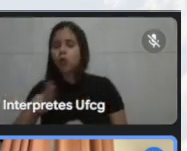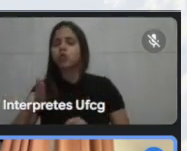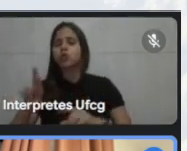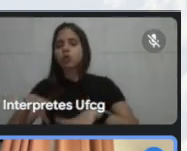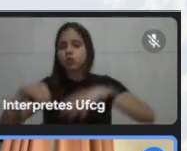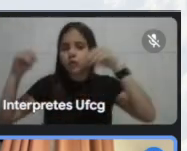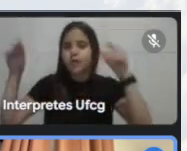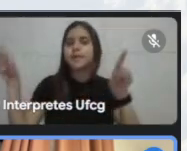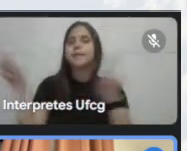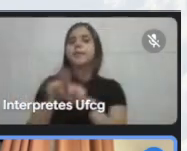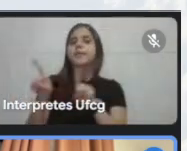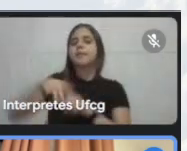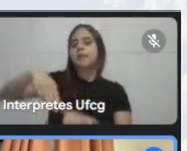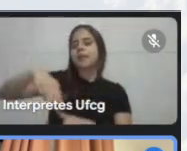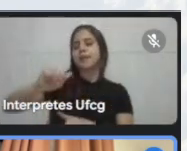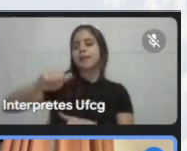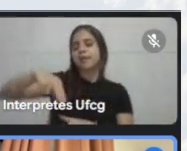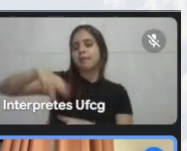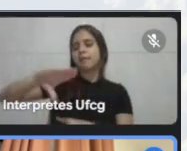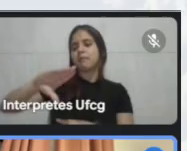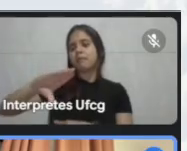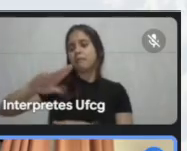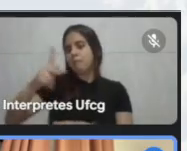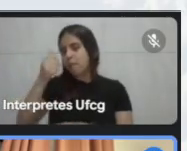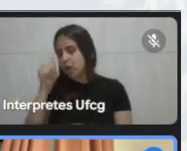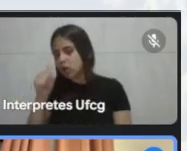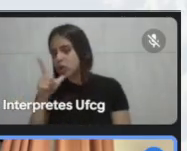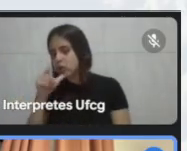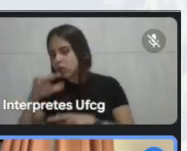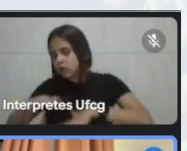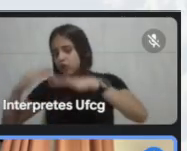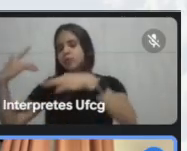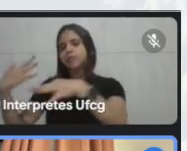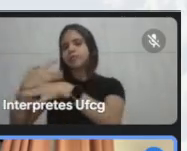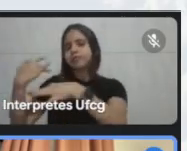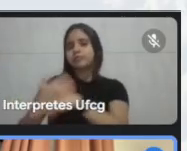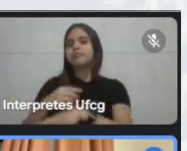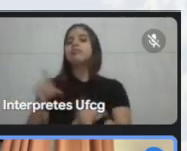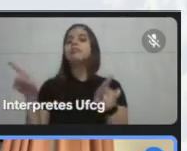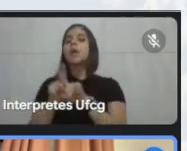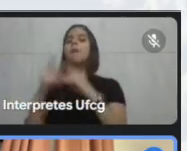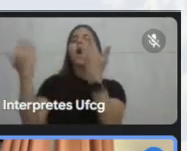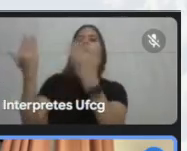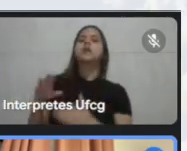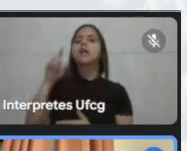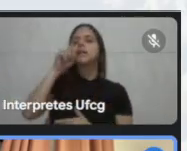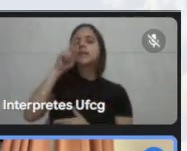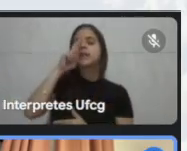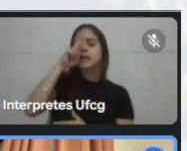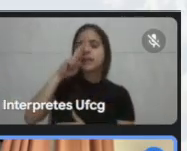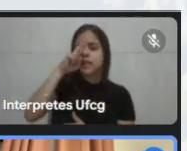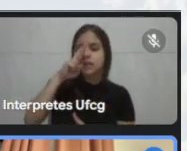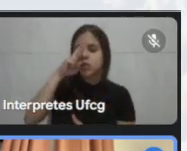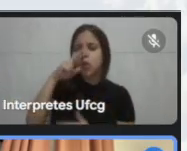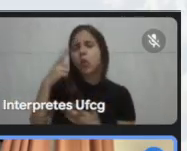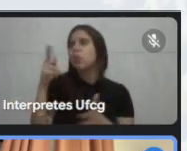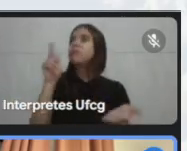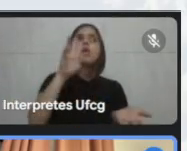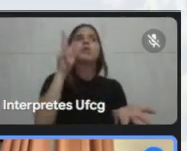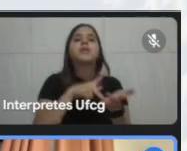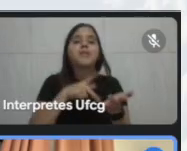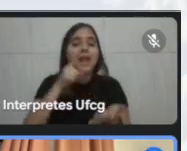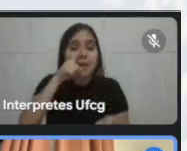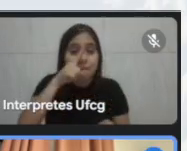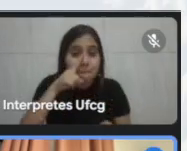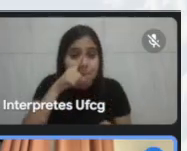a mancha de alagamento urbana, e a gente fez uma análise de risco, que seria de perigo, no caso,